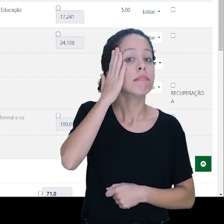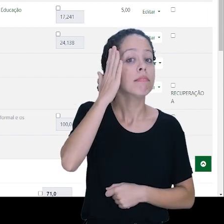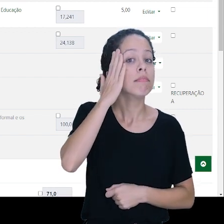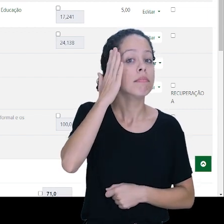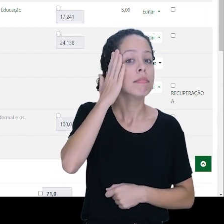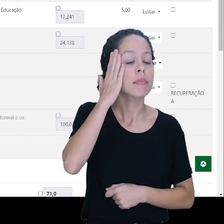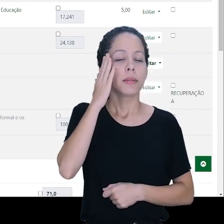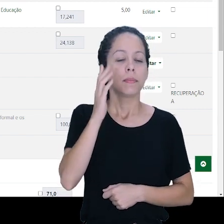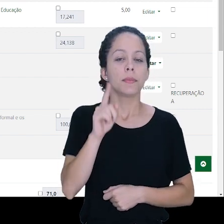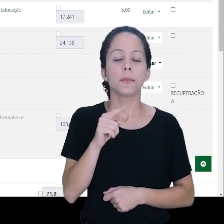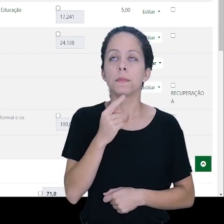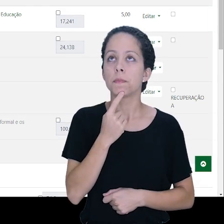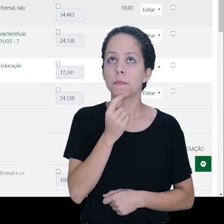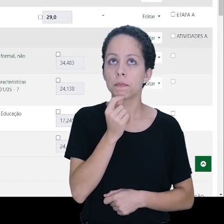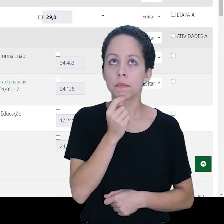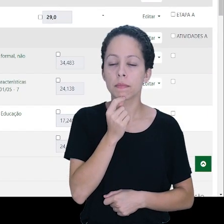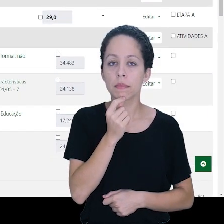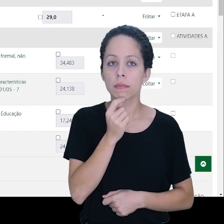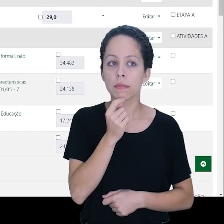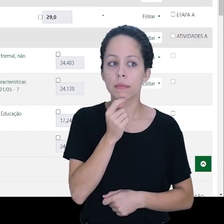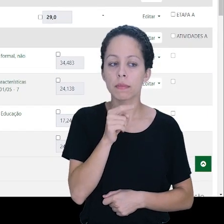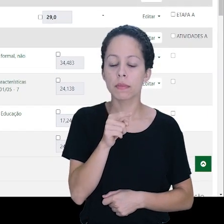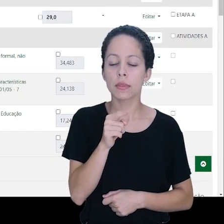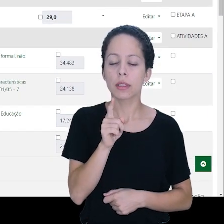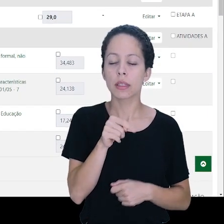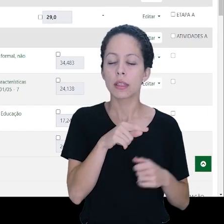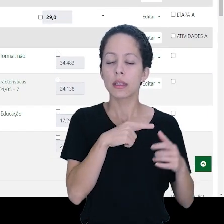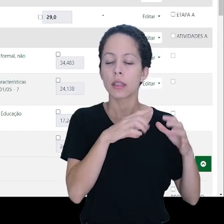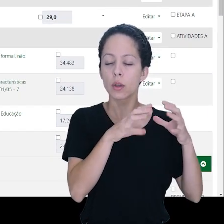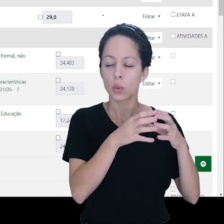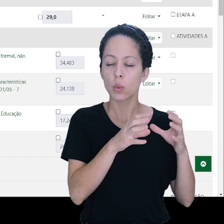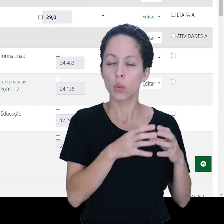de maneira a considerar